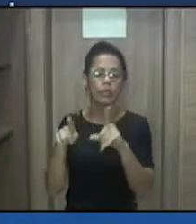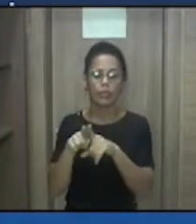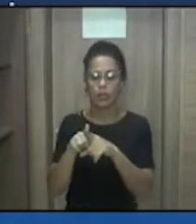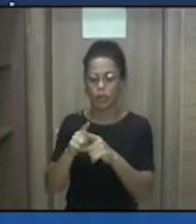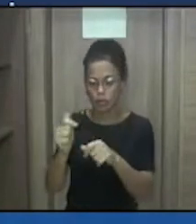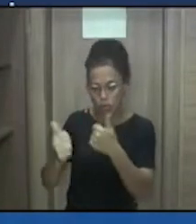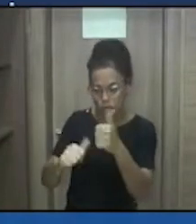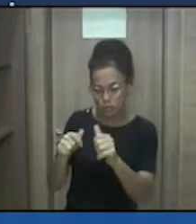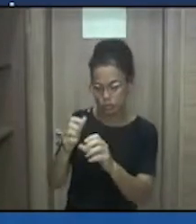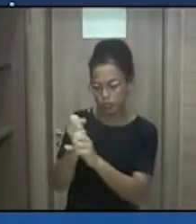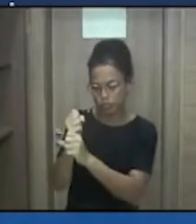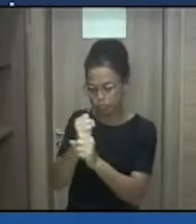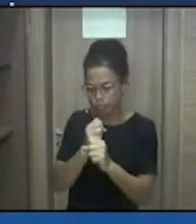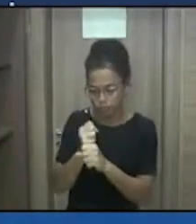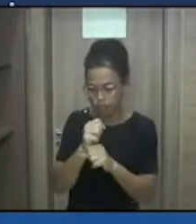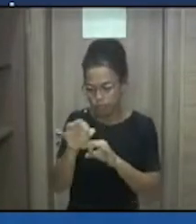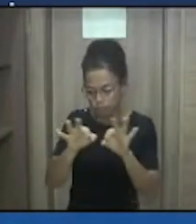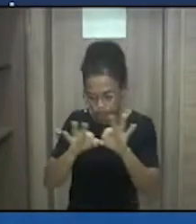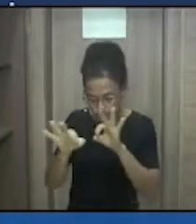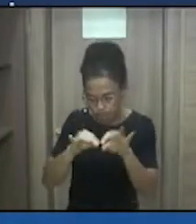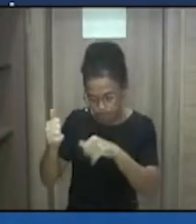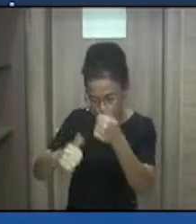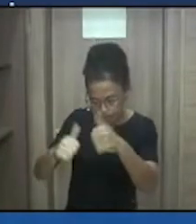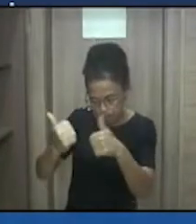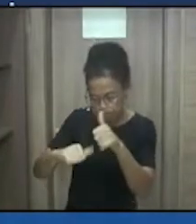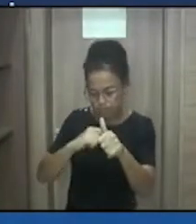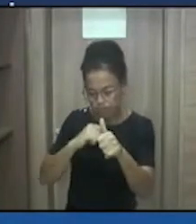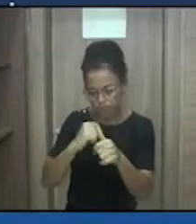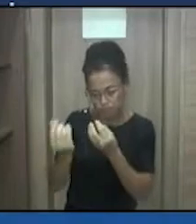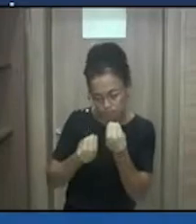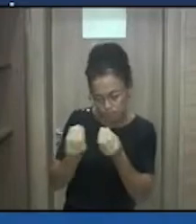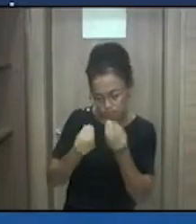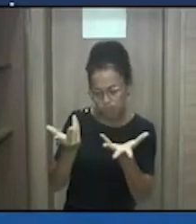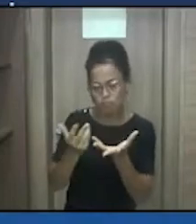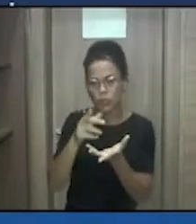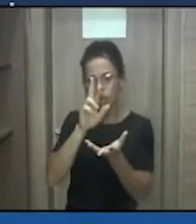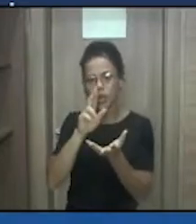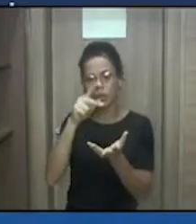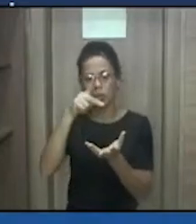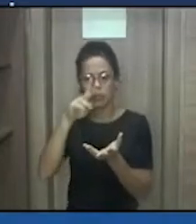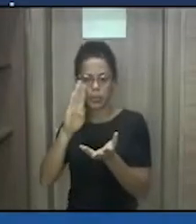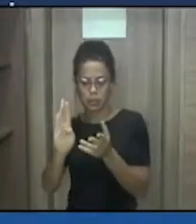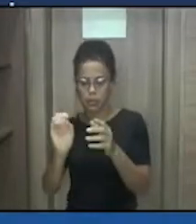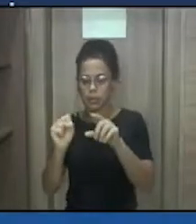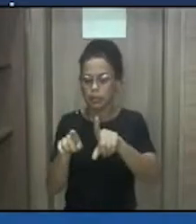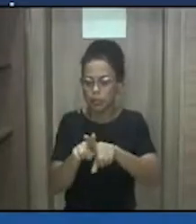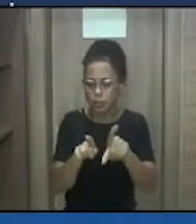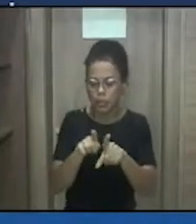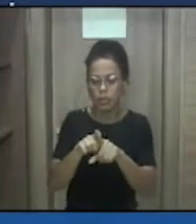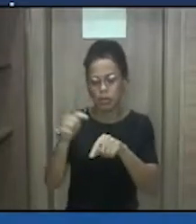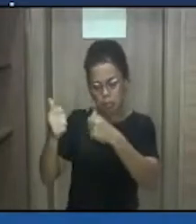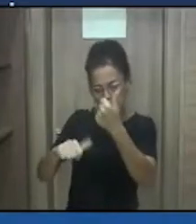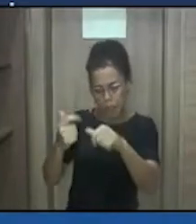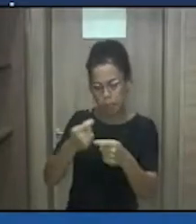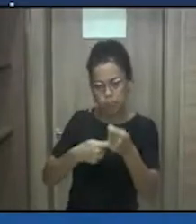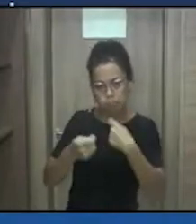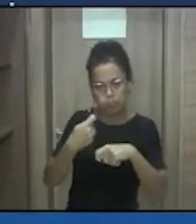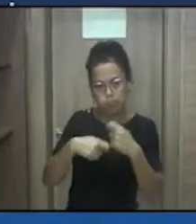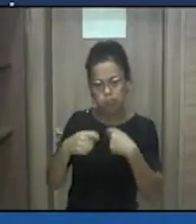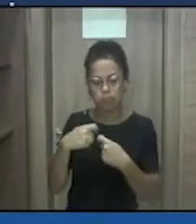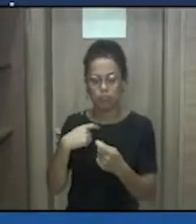aí metodologicamente, fazendo uma análise de situação desses LRPDs, uma avaliação econômica através de